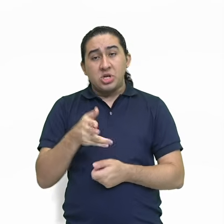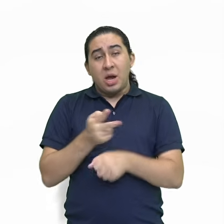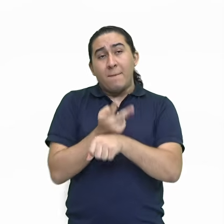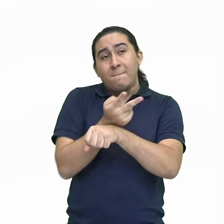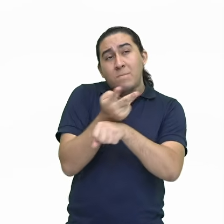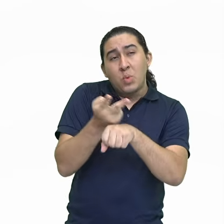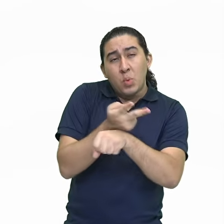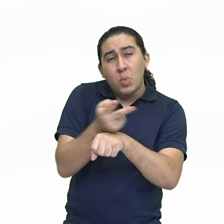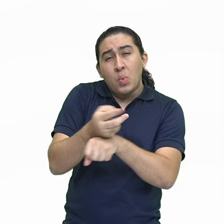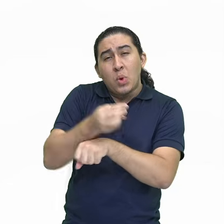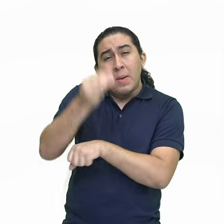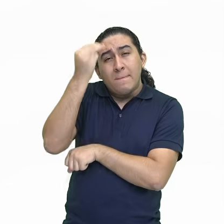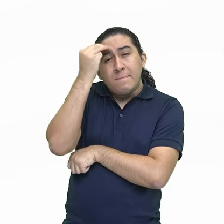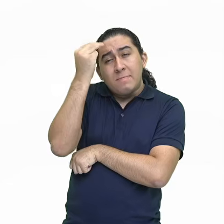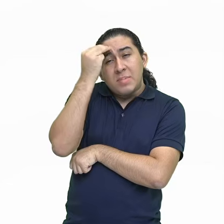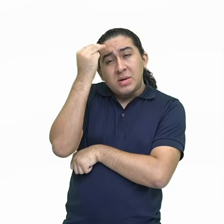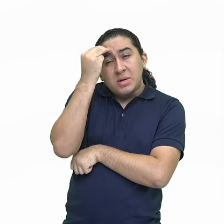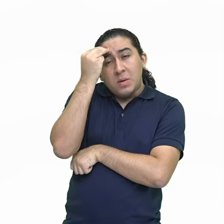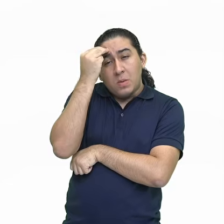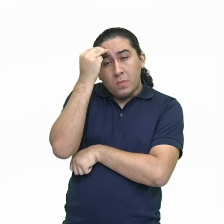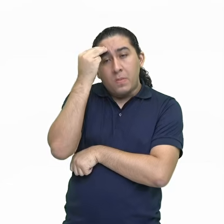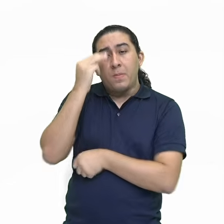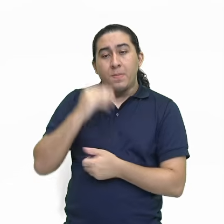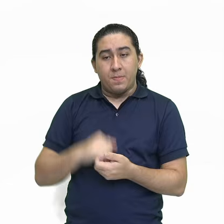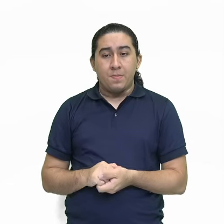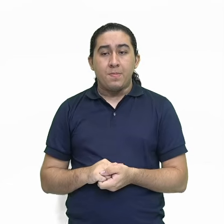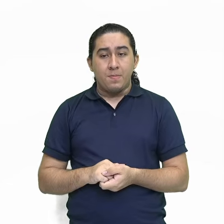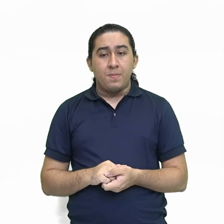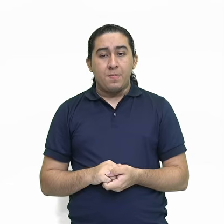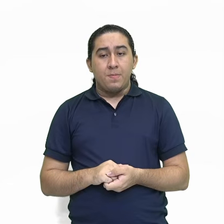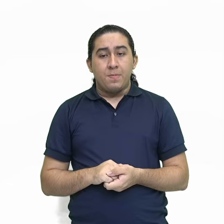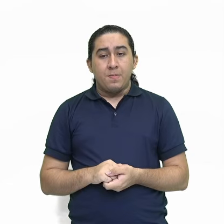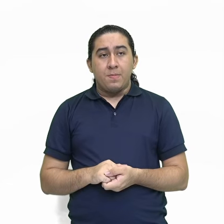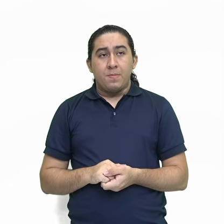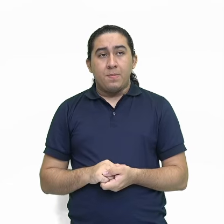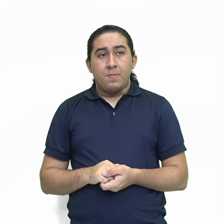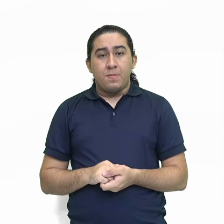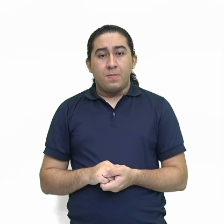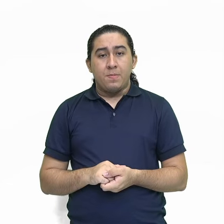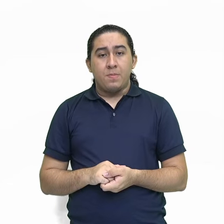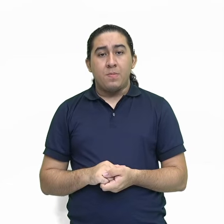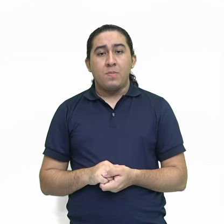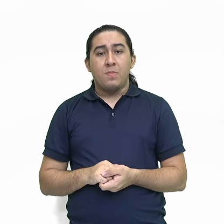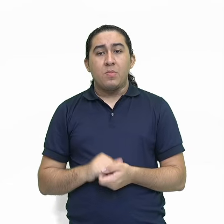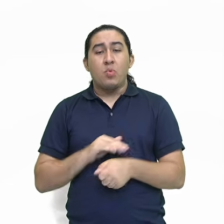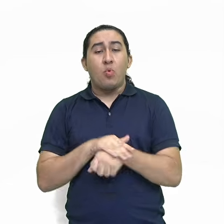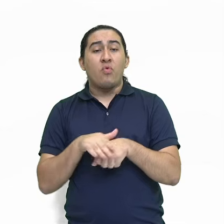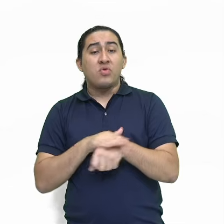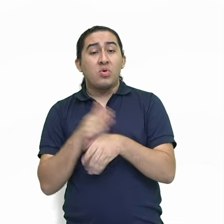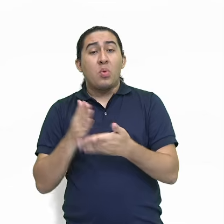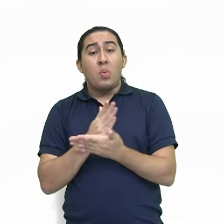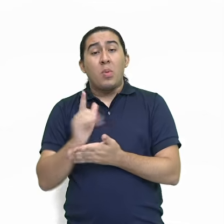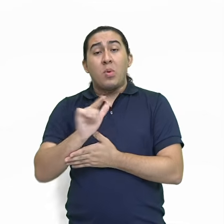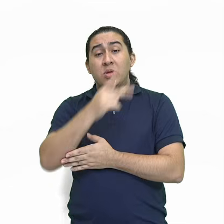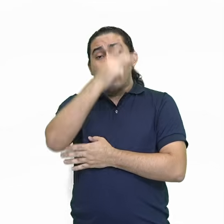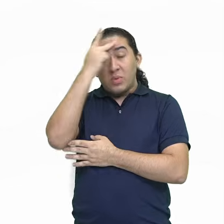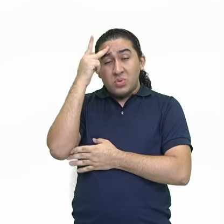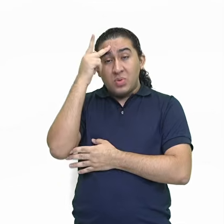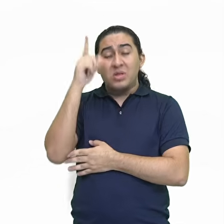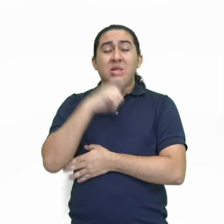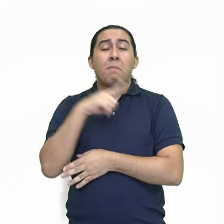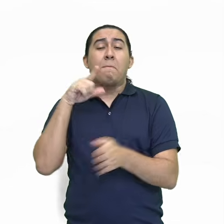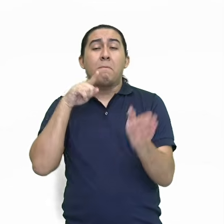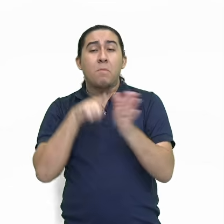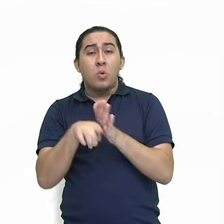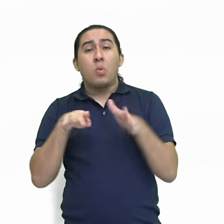procurem mentalmente, né, ou conversando aí com alguém, estiver perto de você, e veja